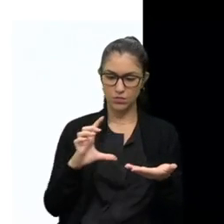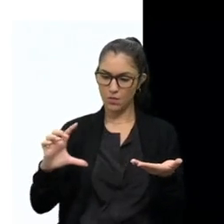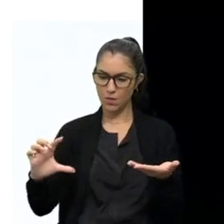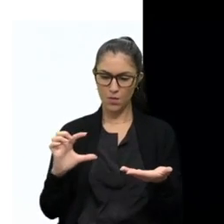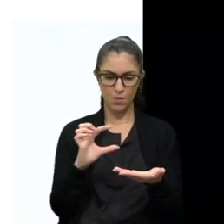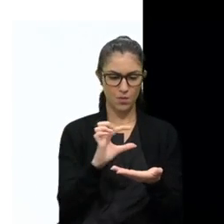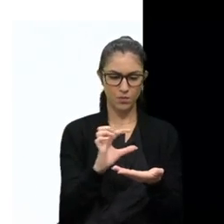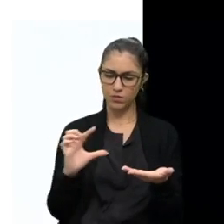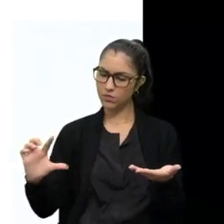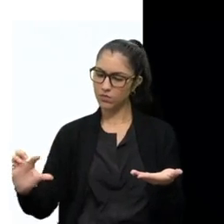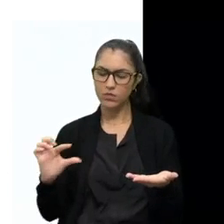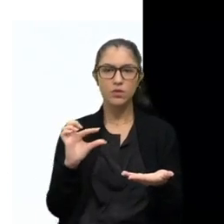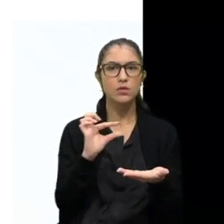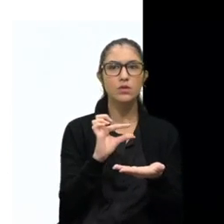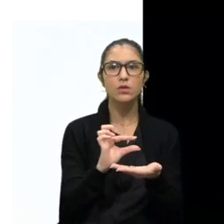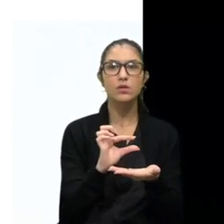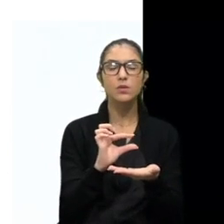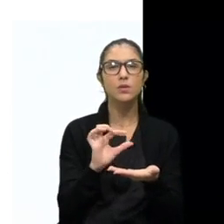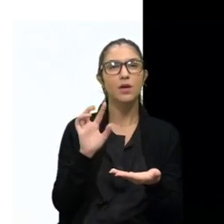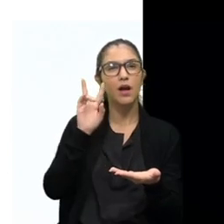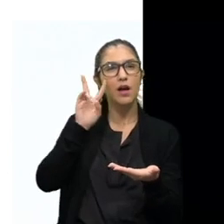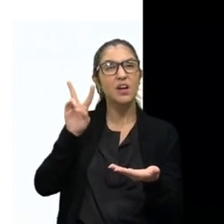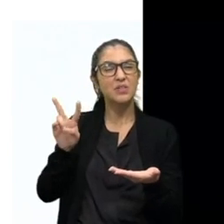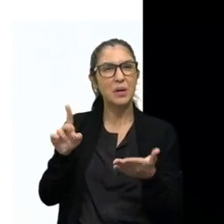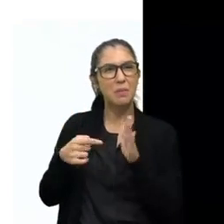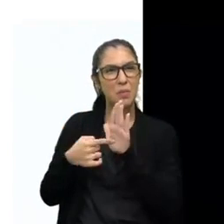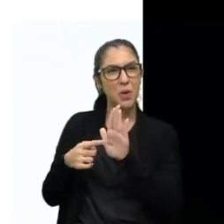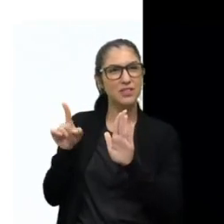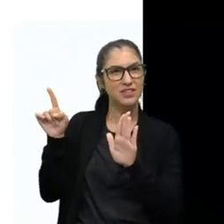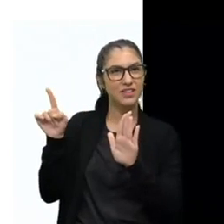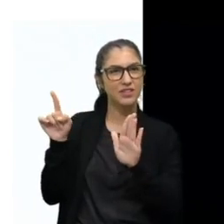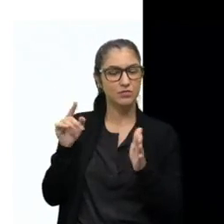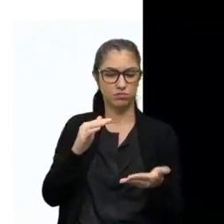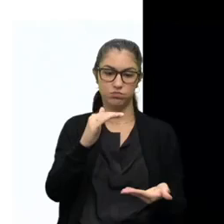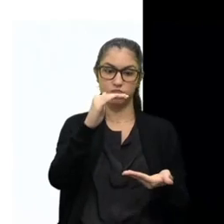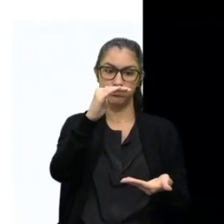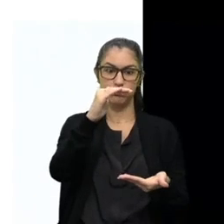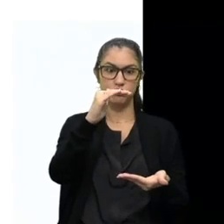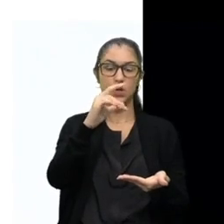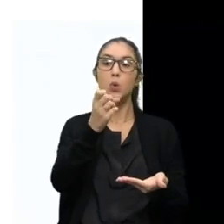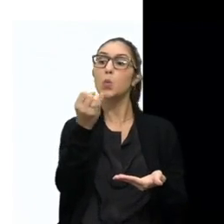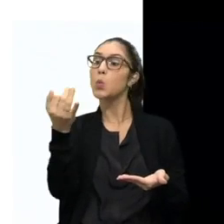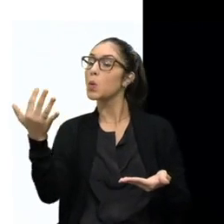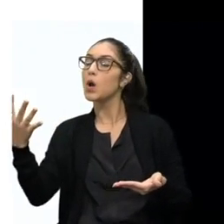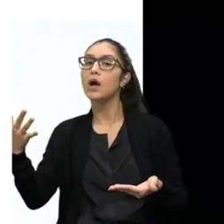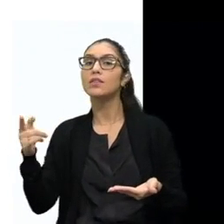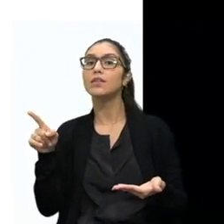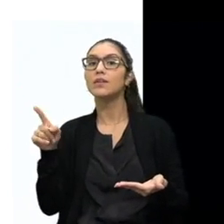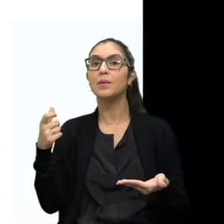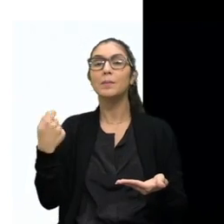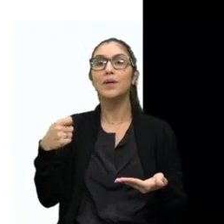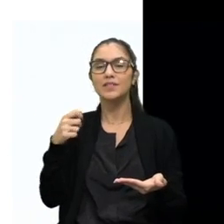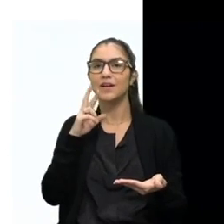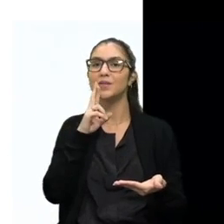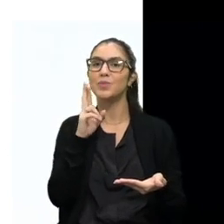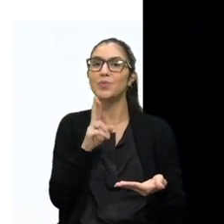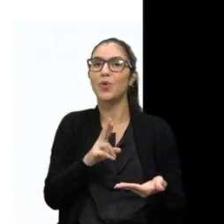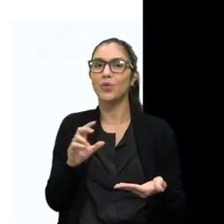tem essa e tem essa. Então, às vezes, nós mostramos essa aqui, perguntamos quantos tem, né? Ele tem que